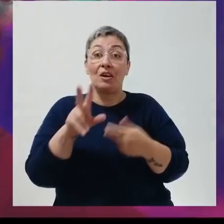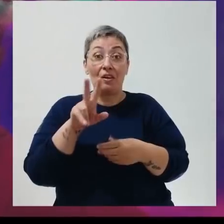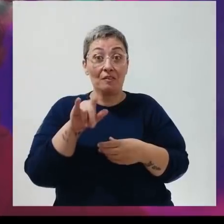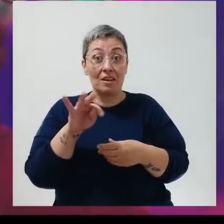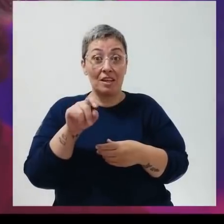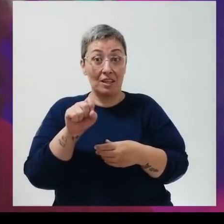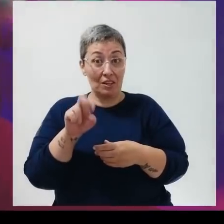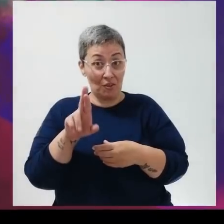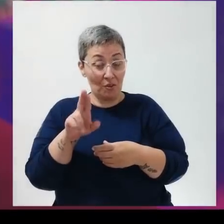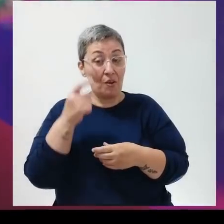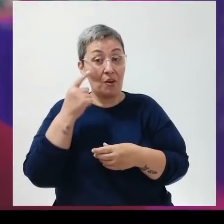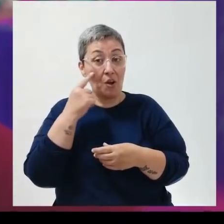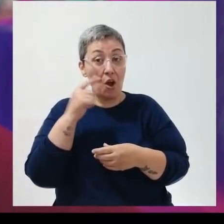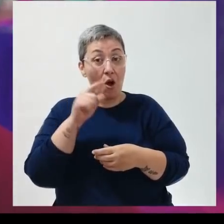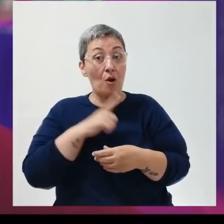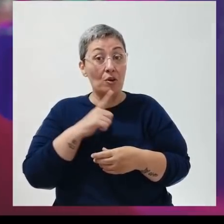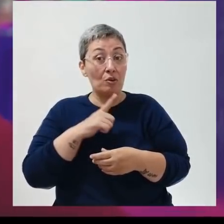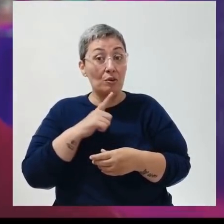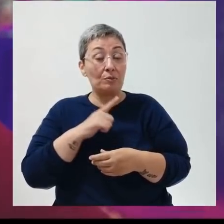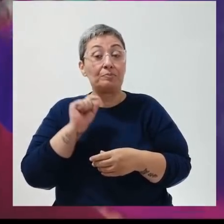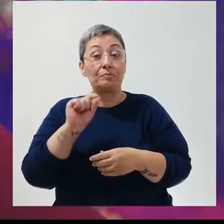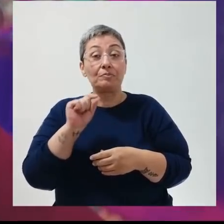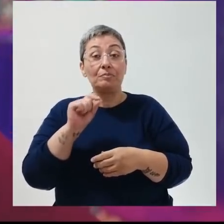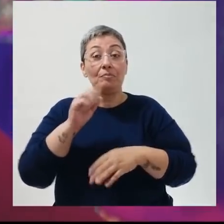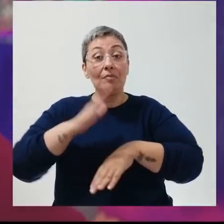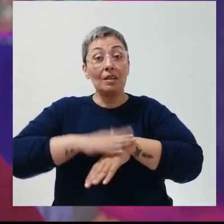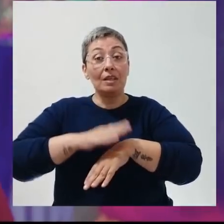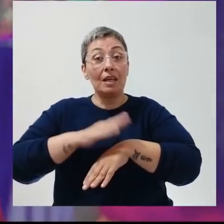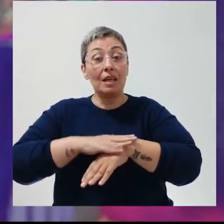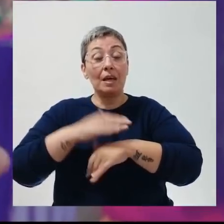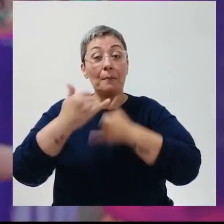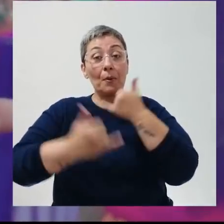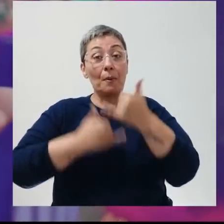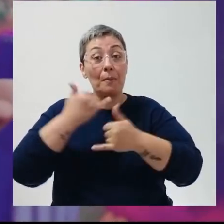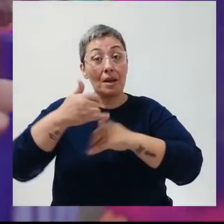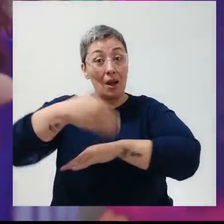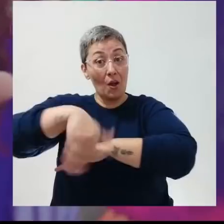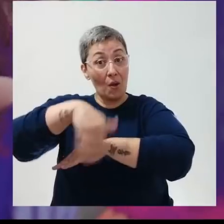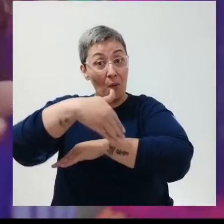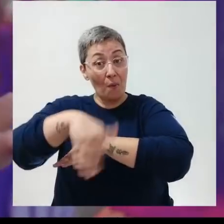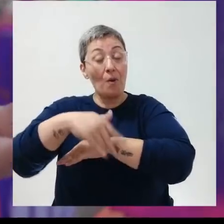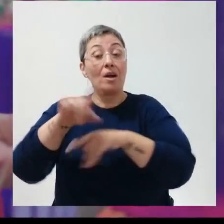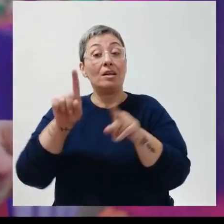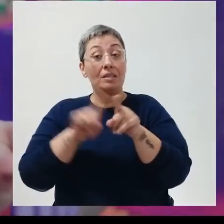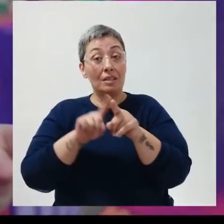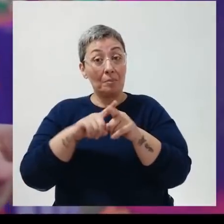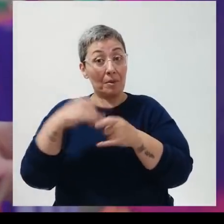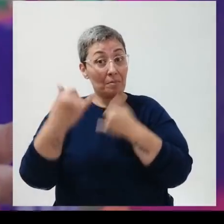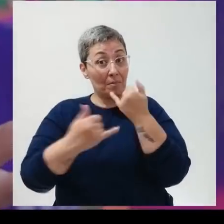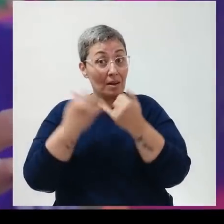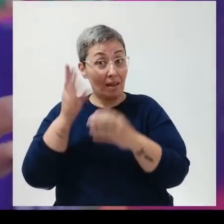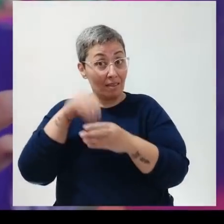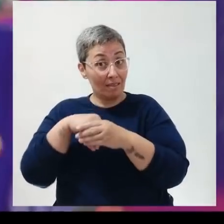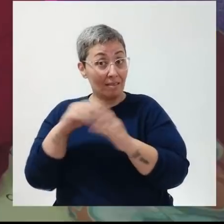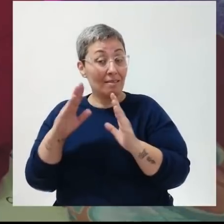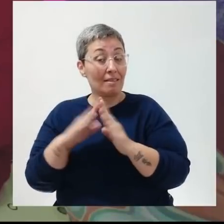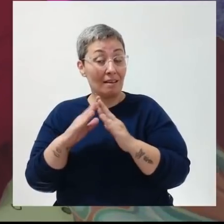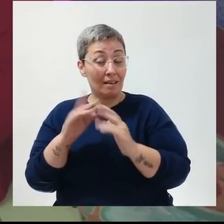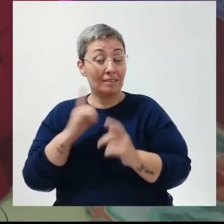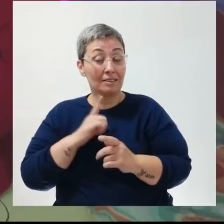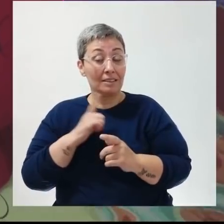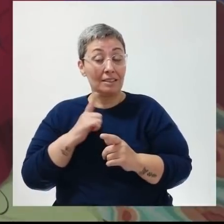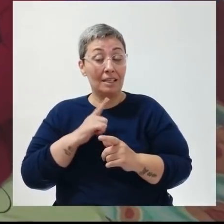Vitor, existe o tempo de brincar na rua e o tempo de brincar em casa.